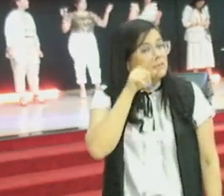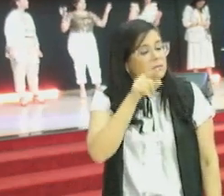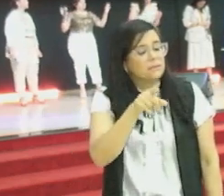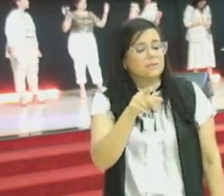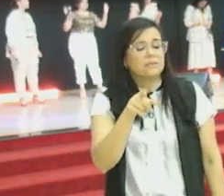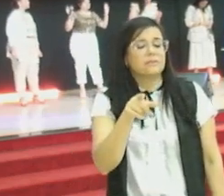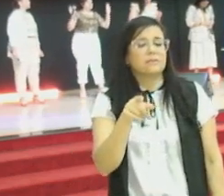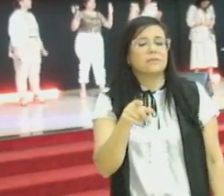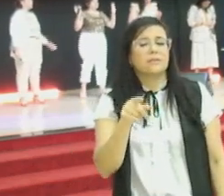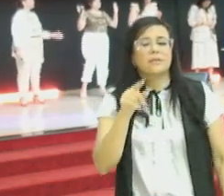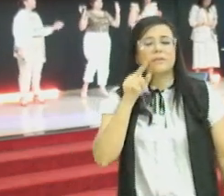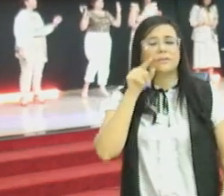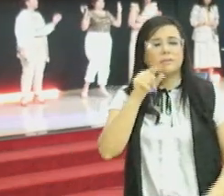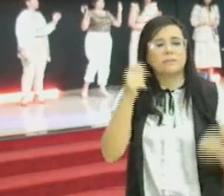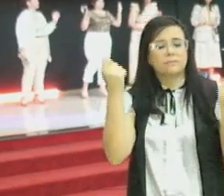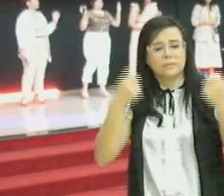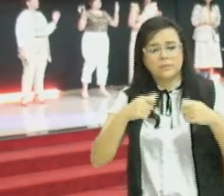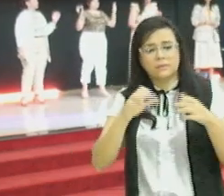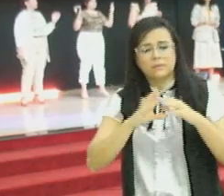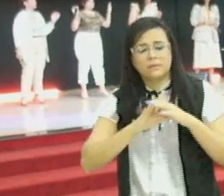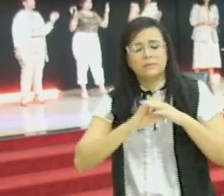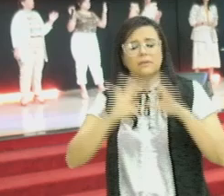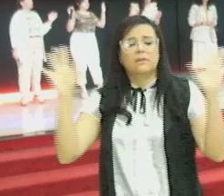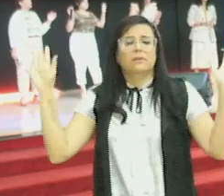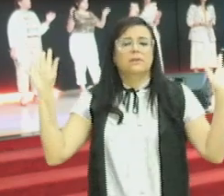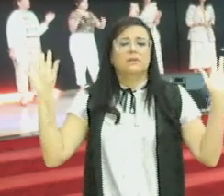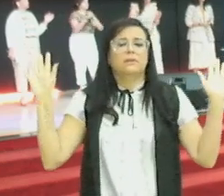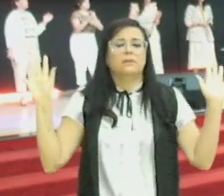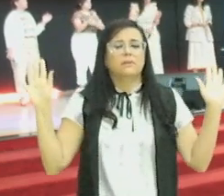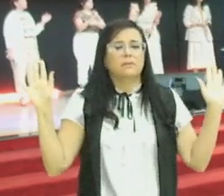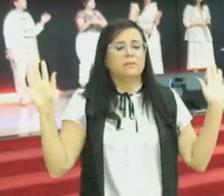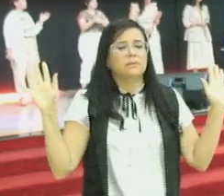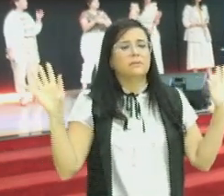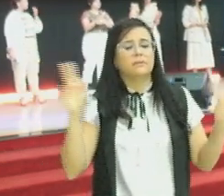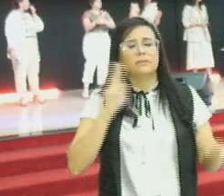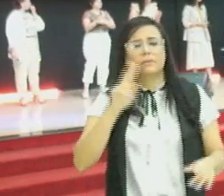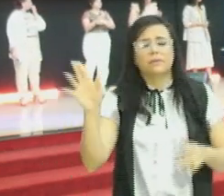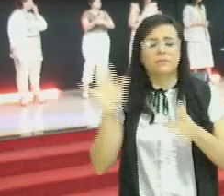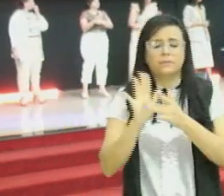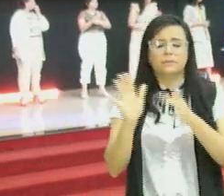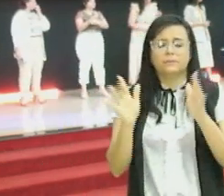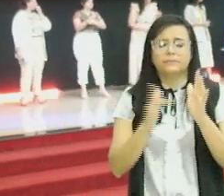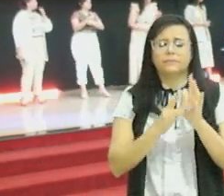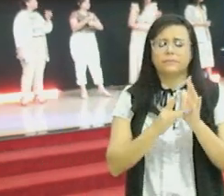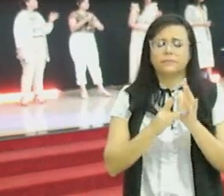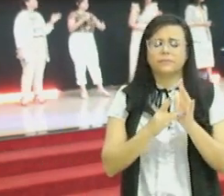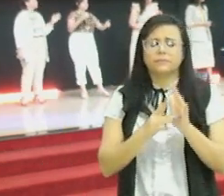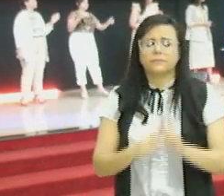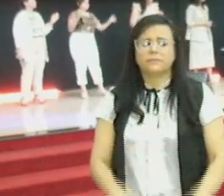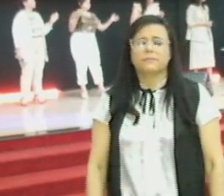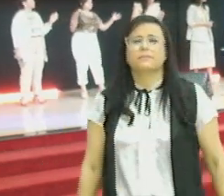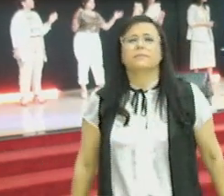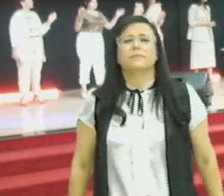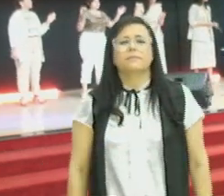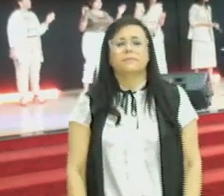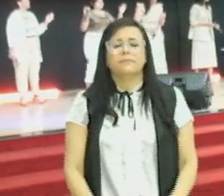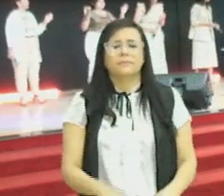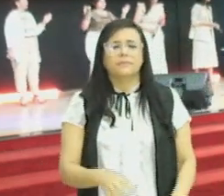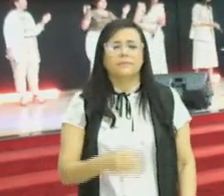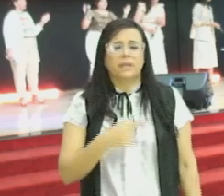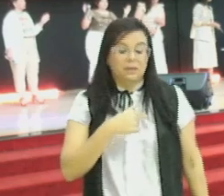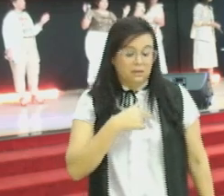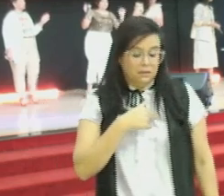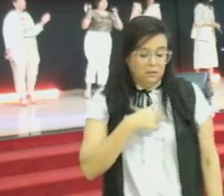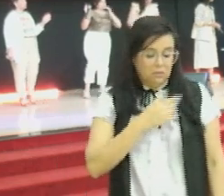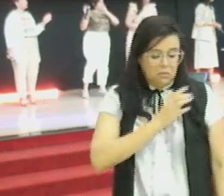você libere o perdão em nome de Jesus. Em nome de Jesus. E as feridas serão